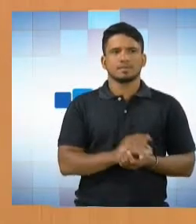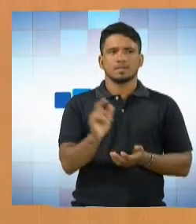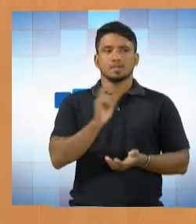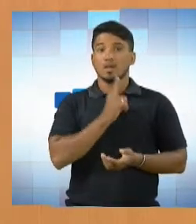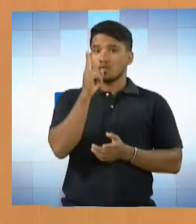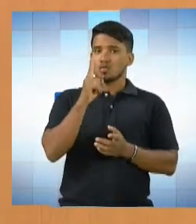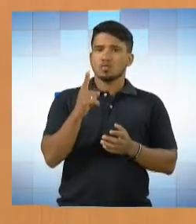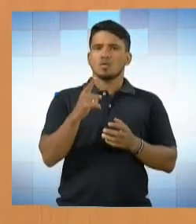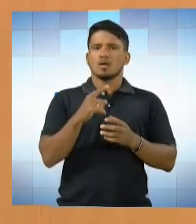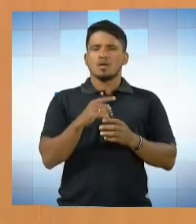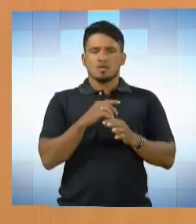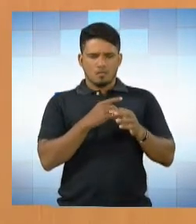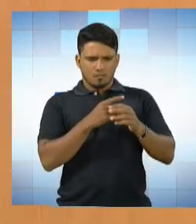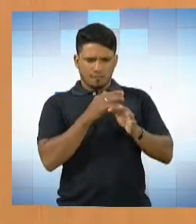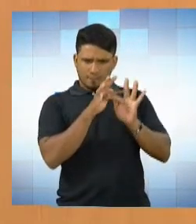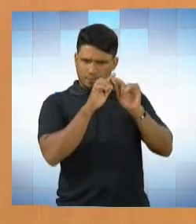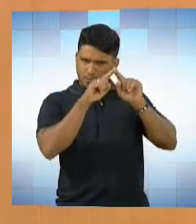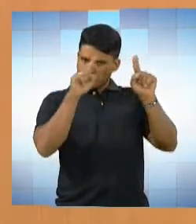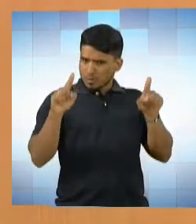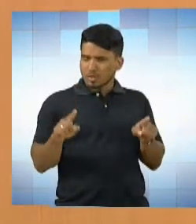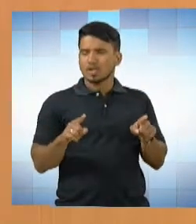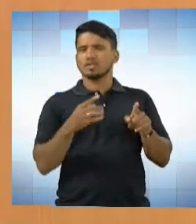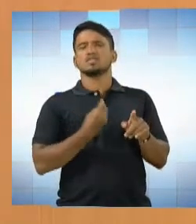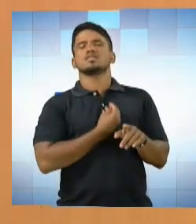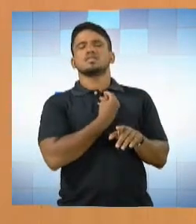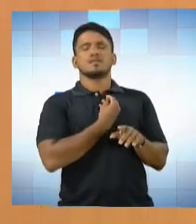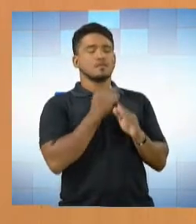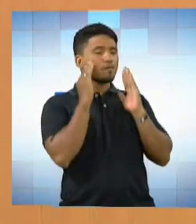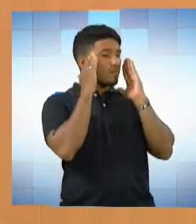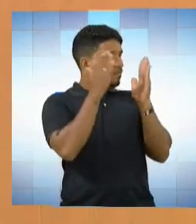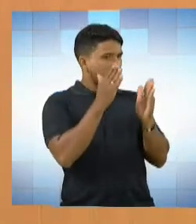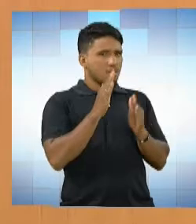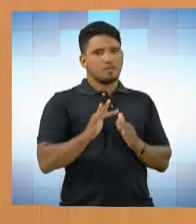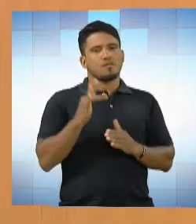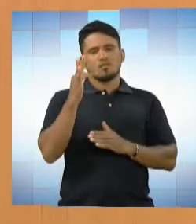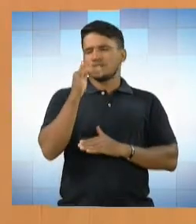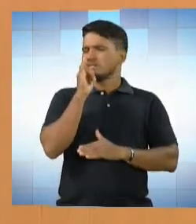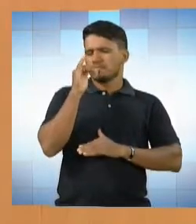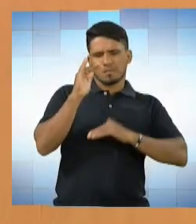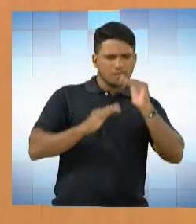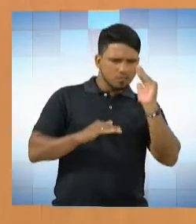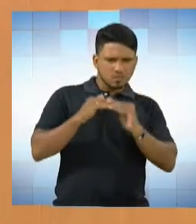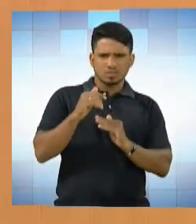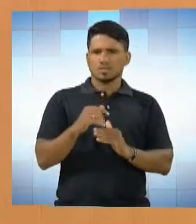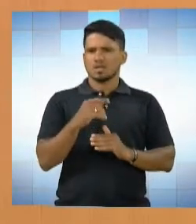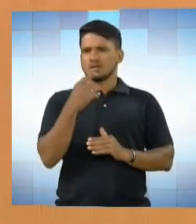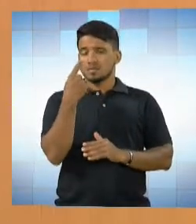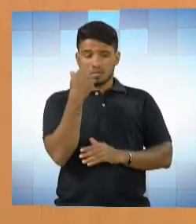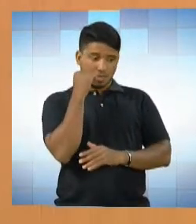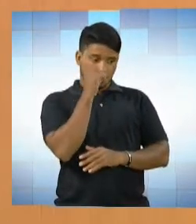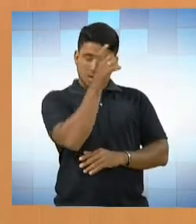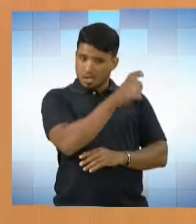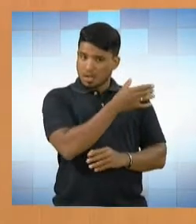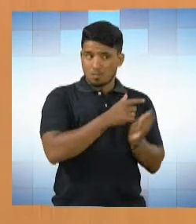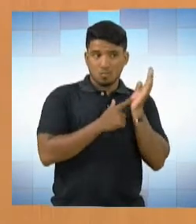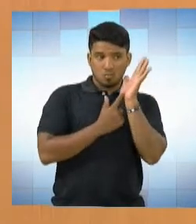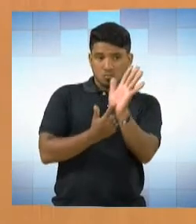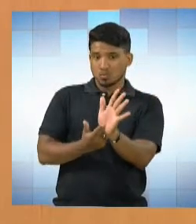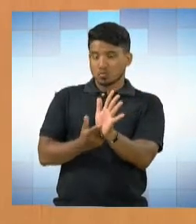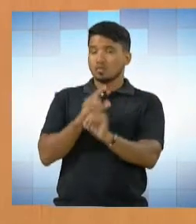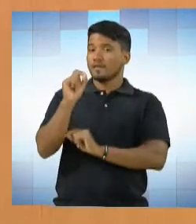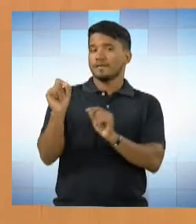um projeto de vida, como a Lindalva falou aqui a respeito do projeto profissional que ela tem e que está apresentando agora e que vai apresentar